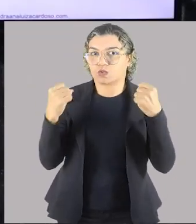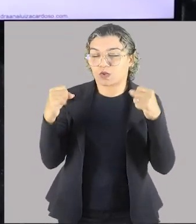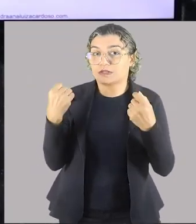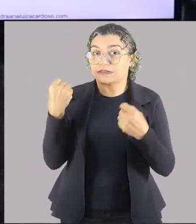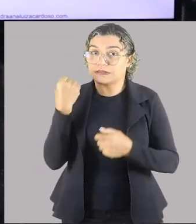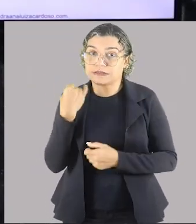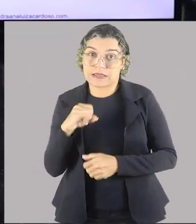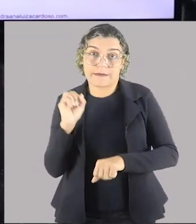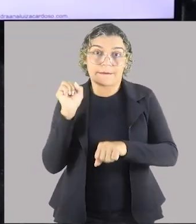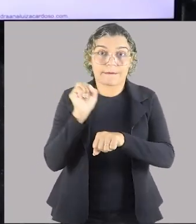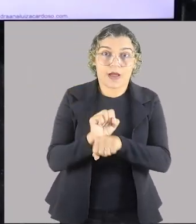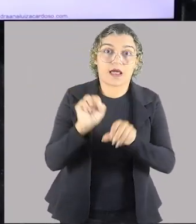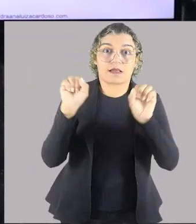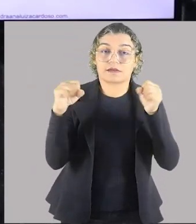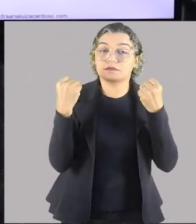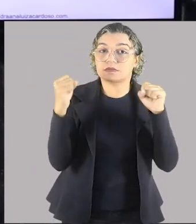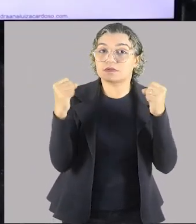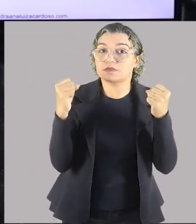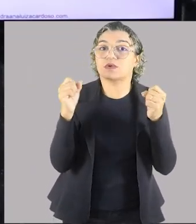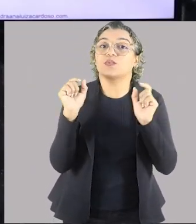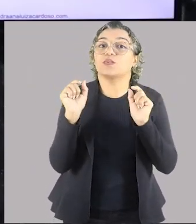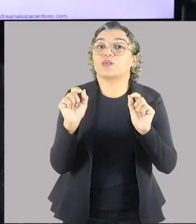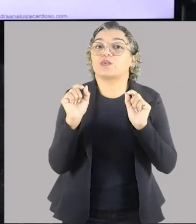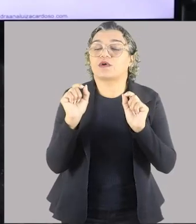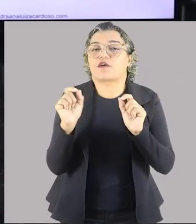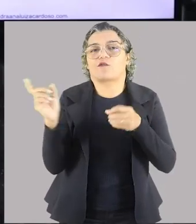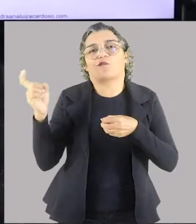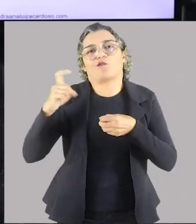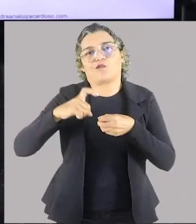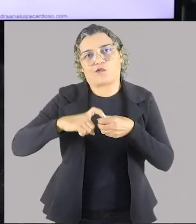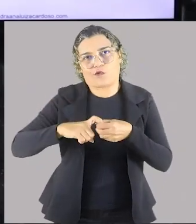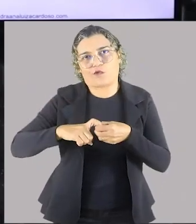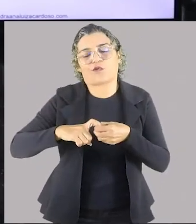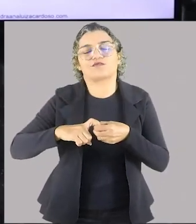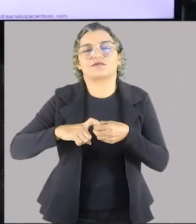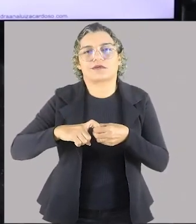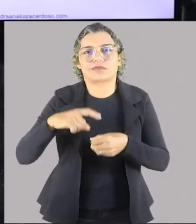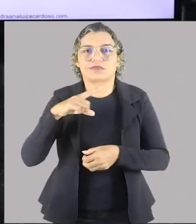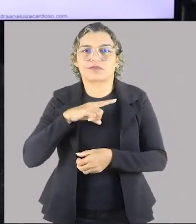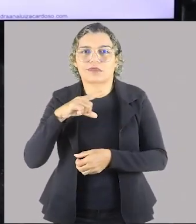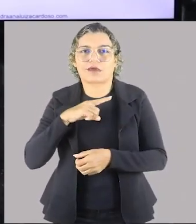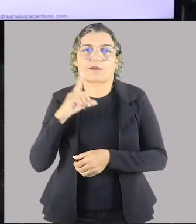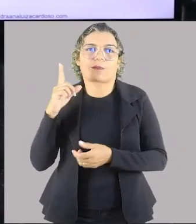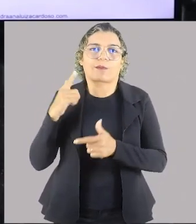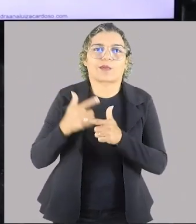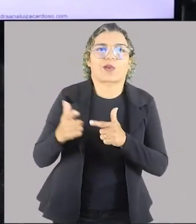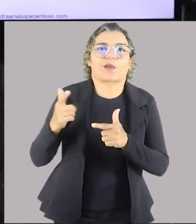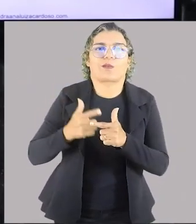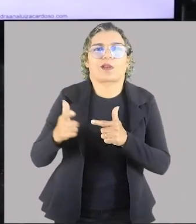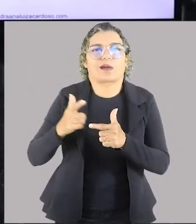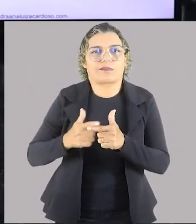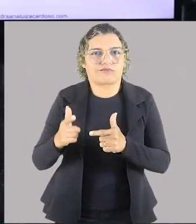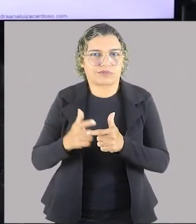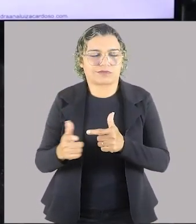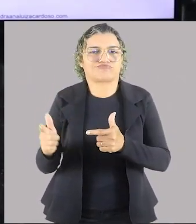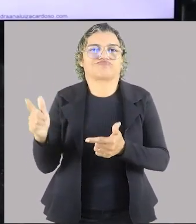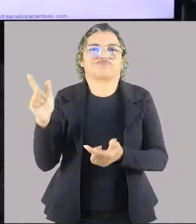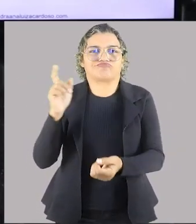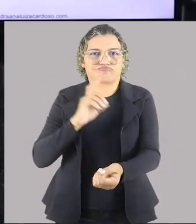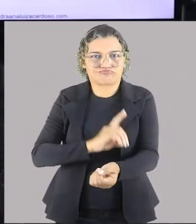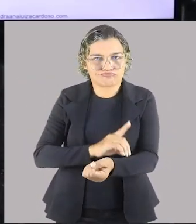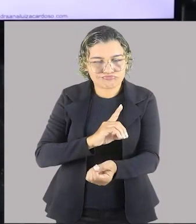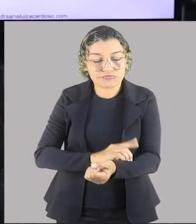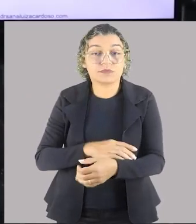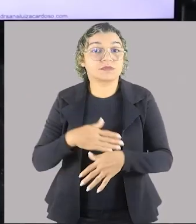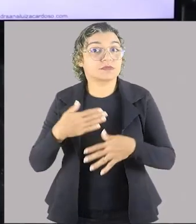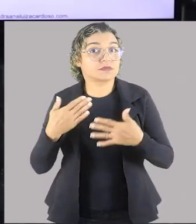para de praticar atividade física, ele volta a ter os mesmos problemas, certo? Então, é